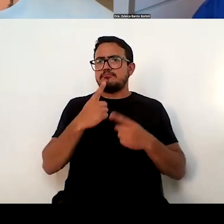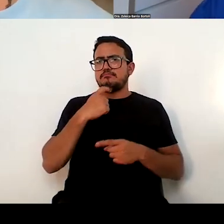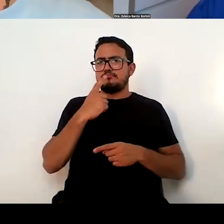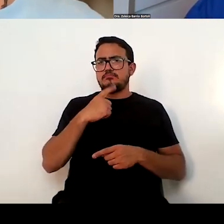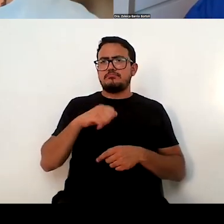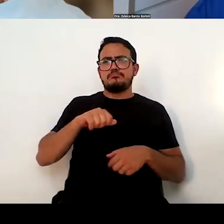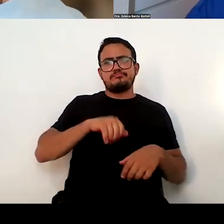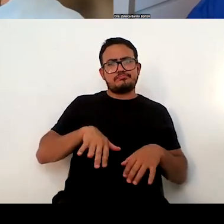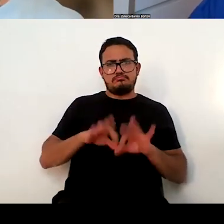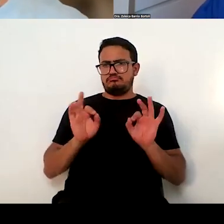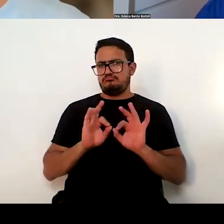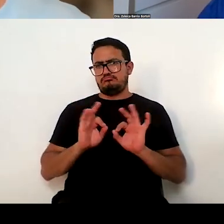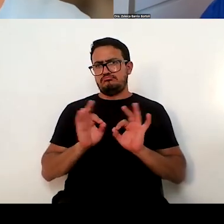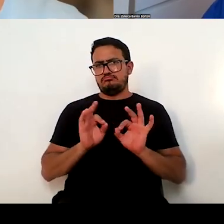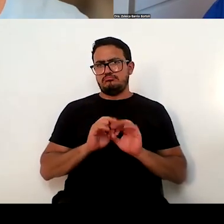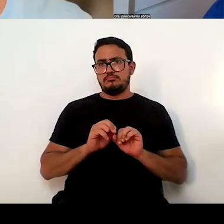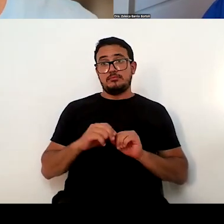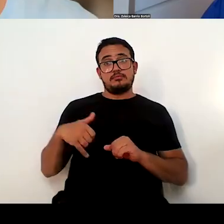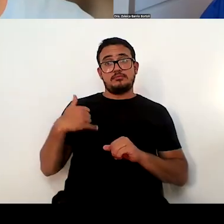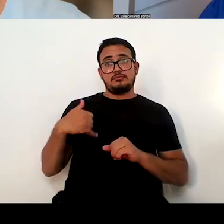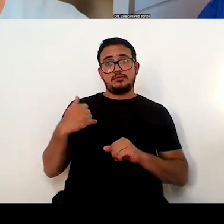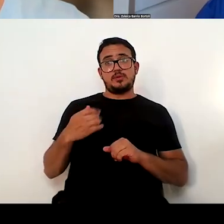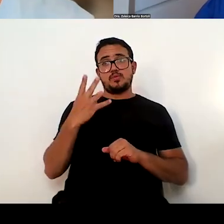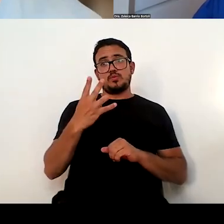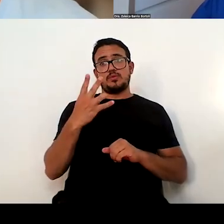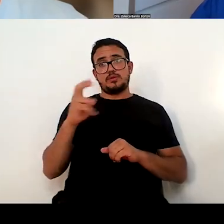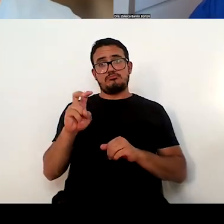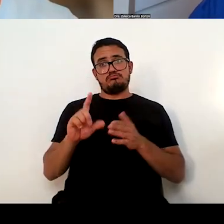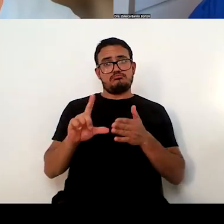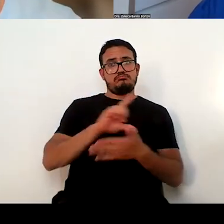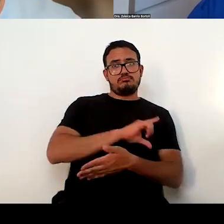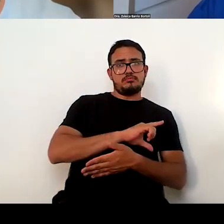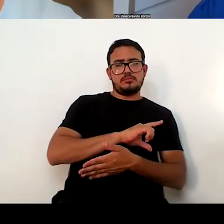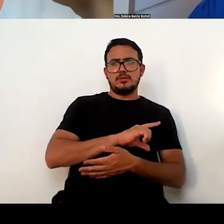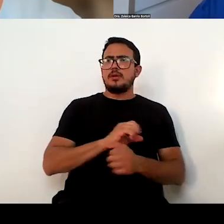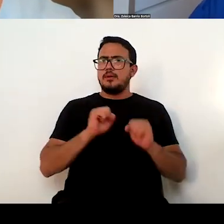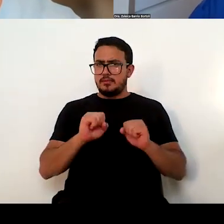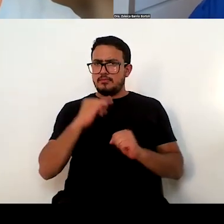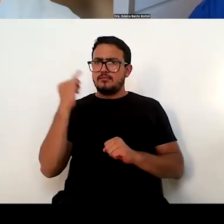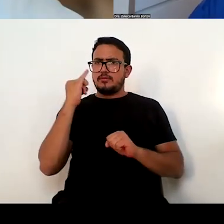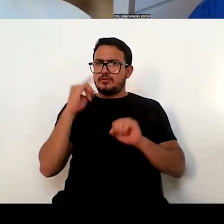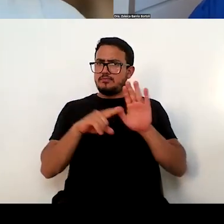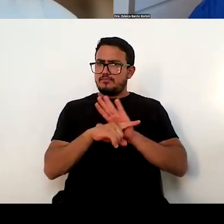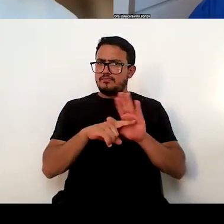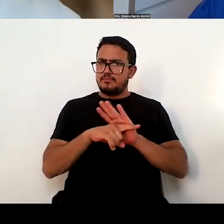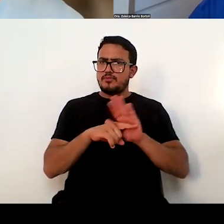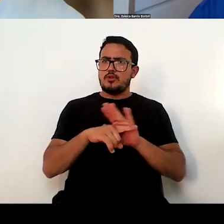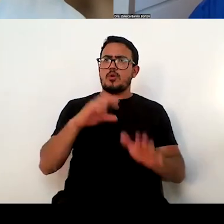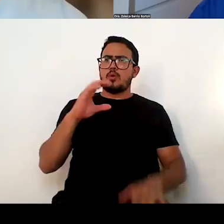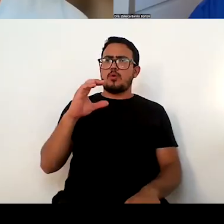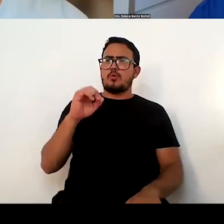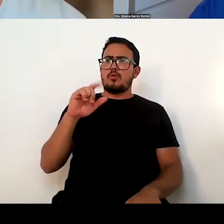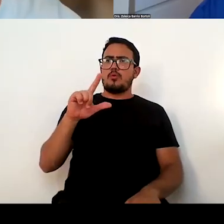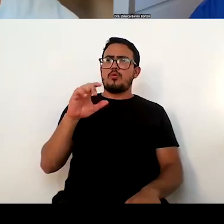teria indicação para o rastreamento via colonoscopia? A síndrome do intestino irritável, ela é uma